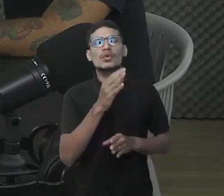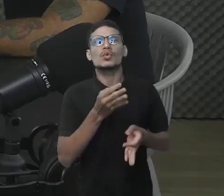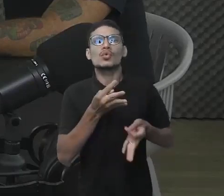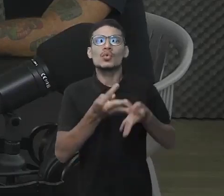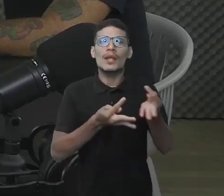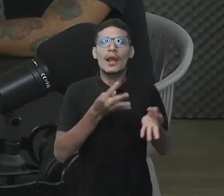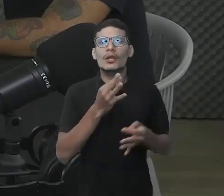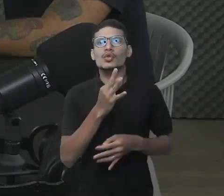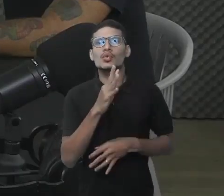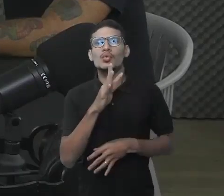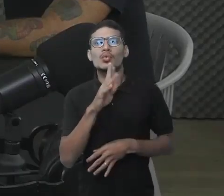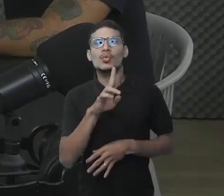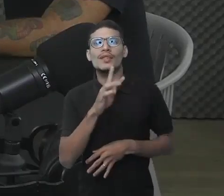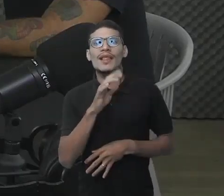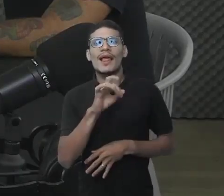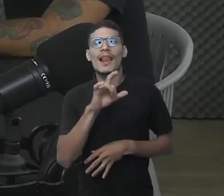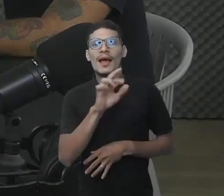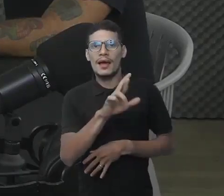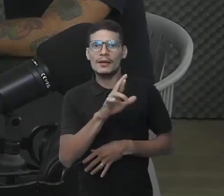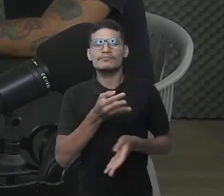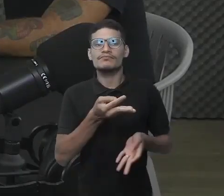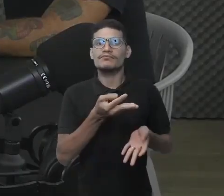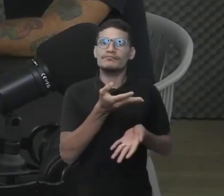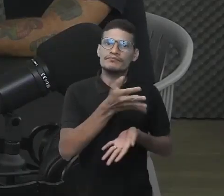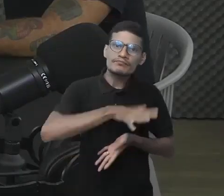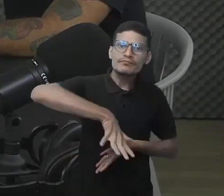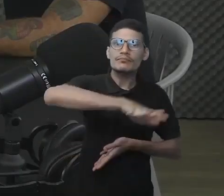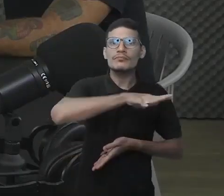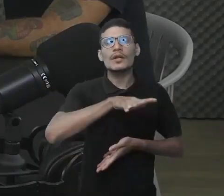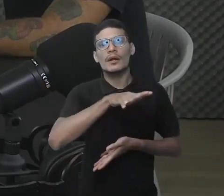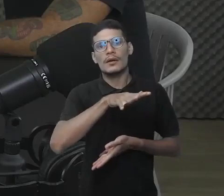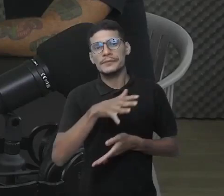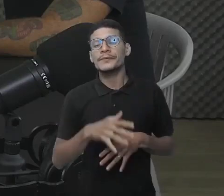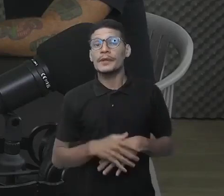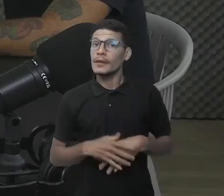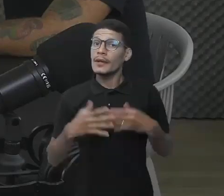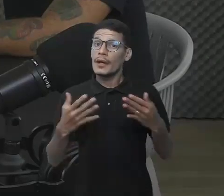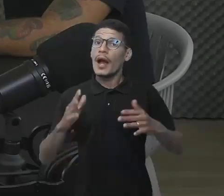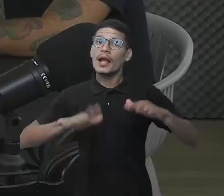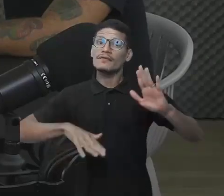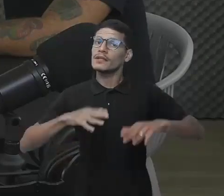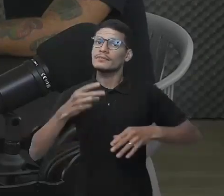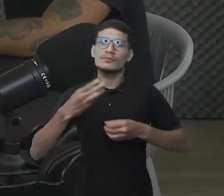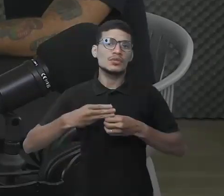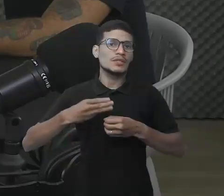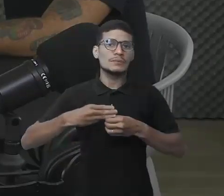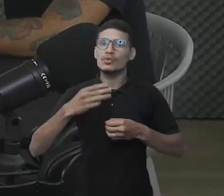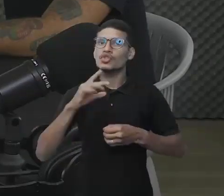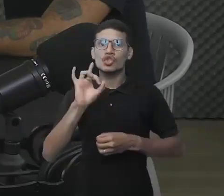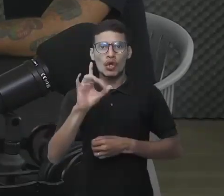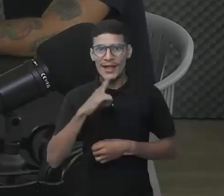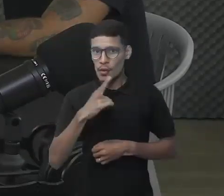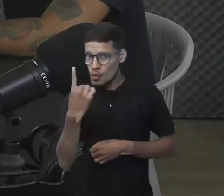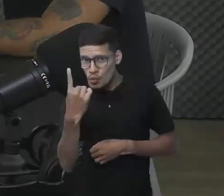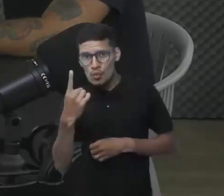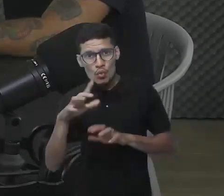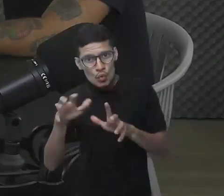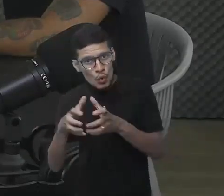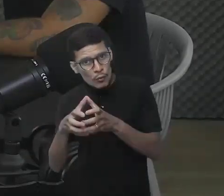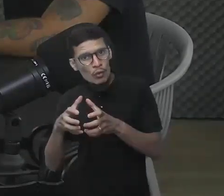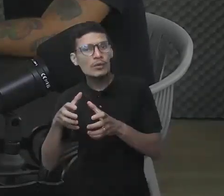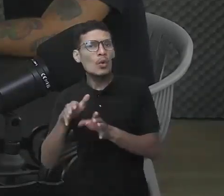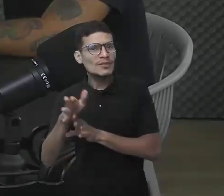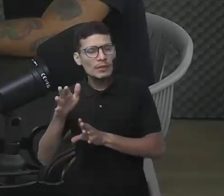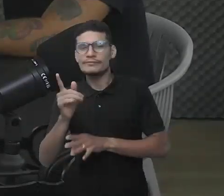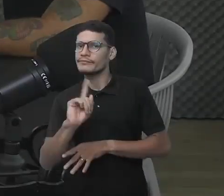daquela sua região, né. Às vezes o município não tem mais do que um conselho tutelar, mas geralmente tem mais de um